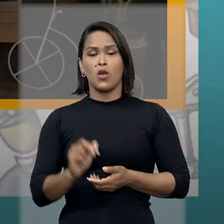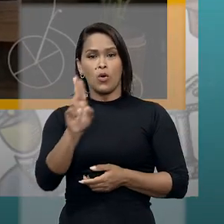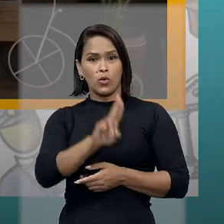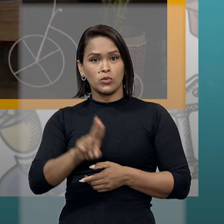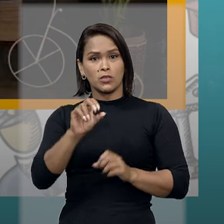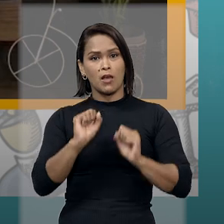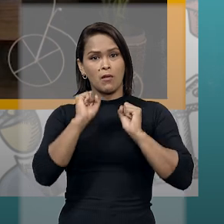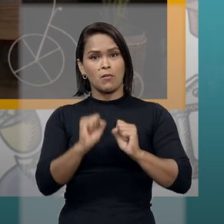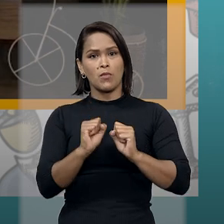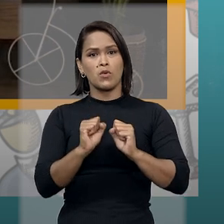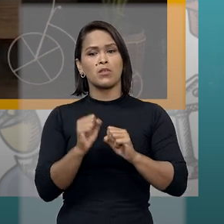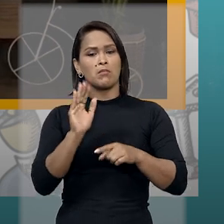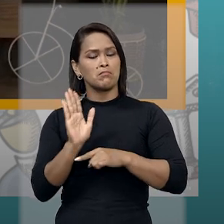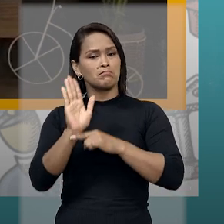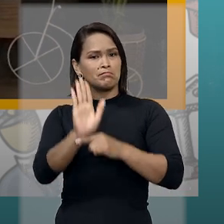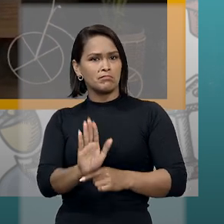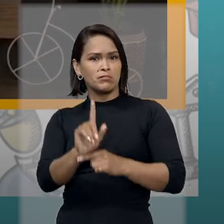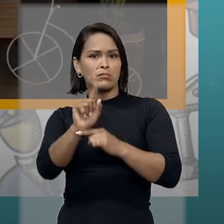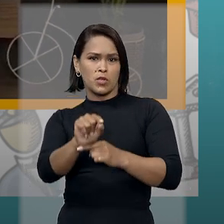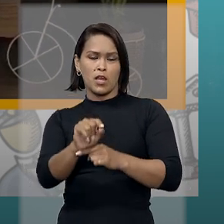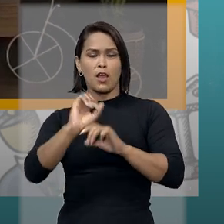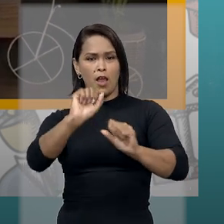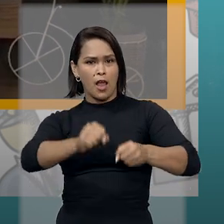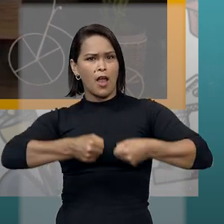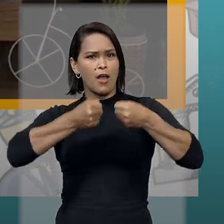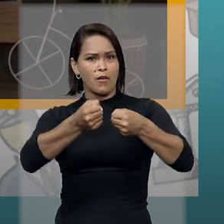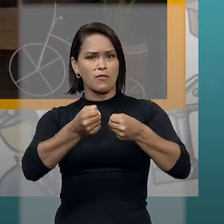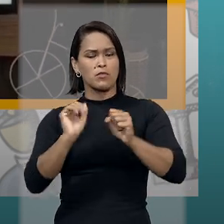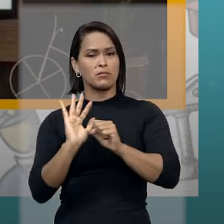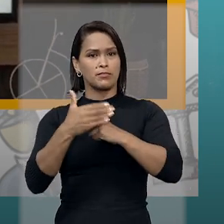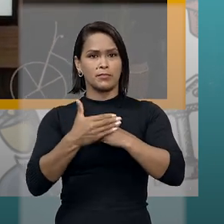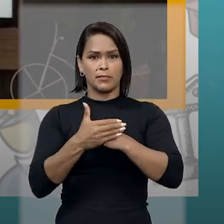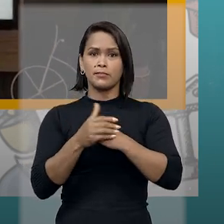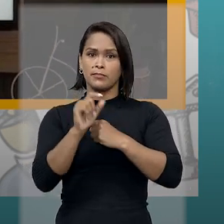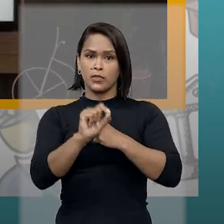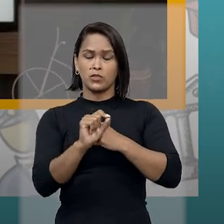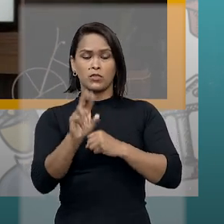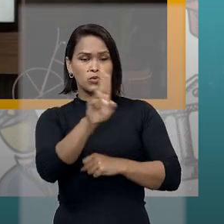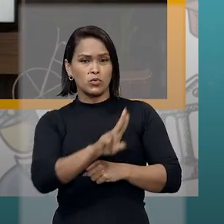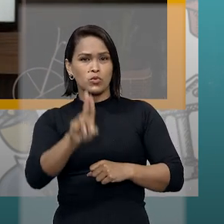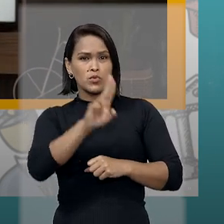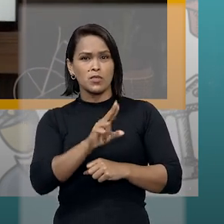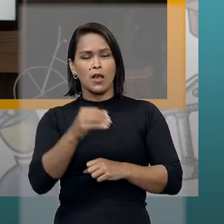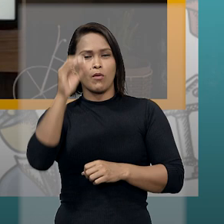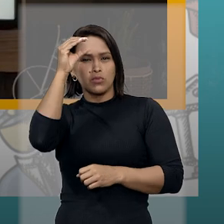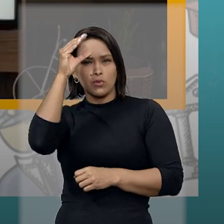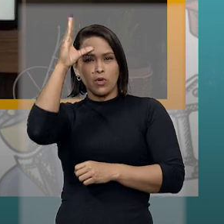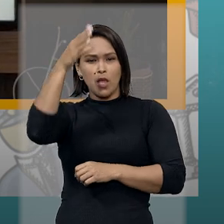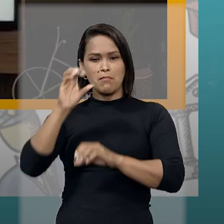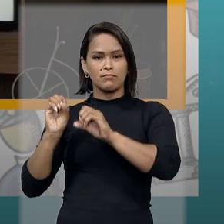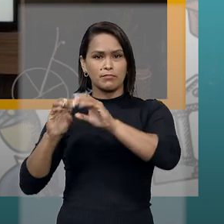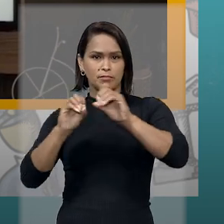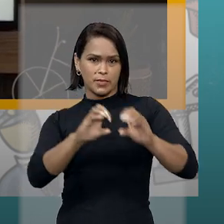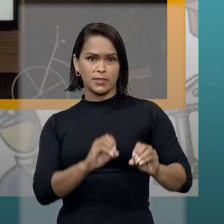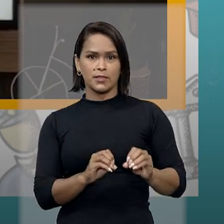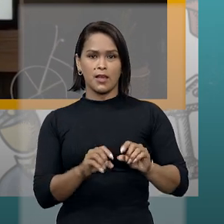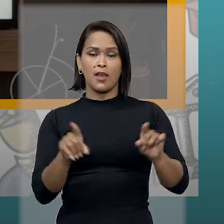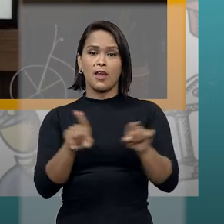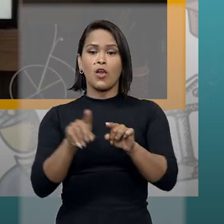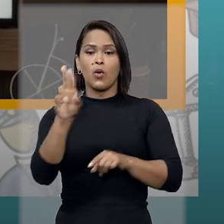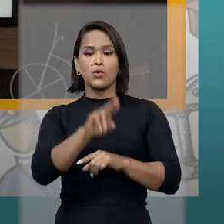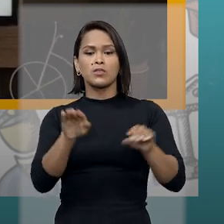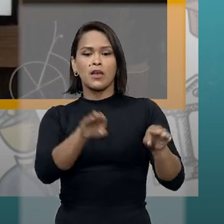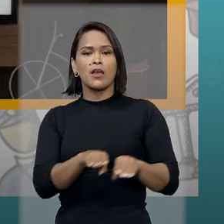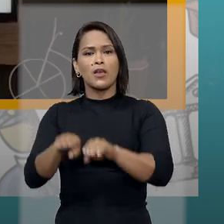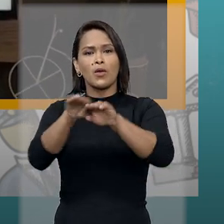Usar seu poder para servir, usar a força para proteger, usar seu conhecimento para ensinar,